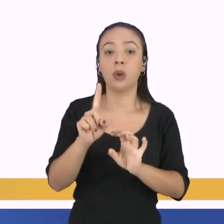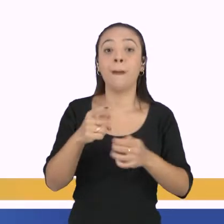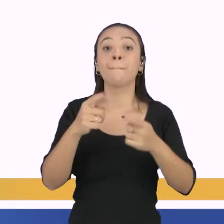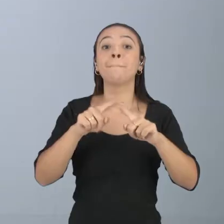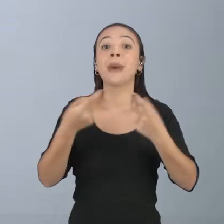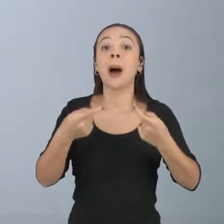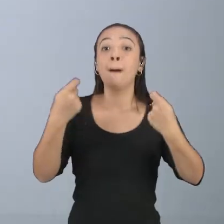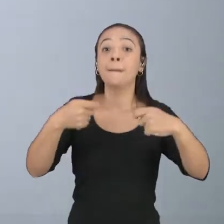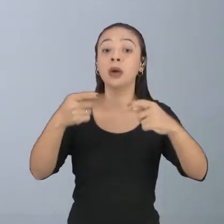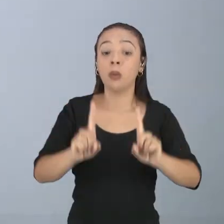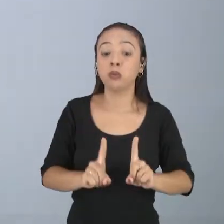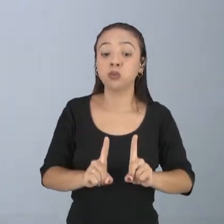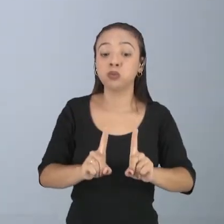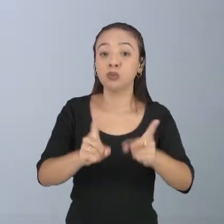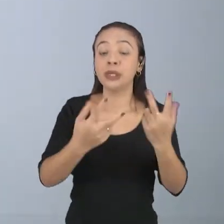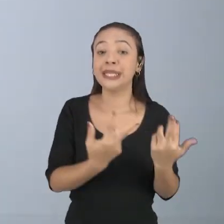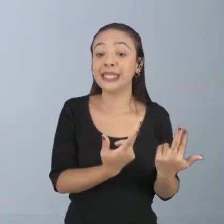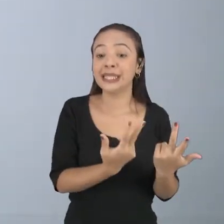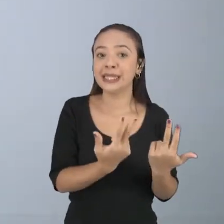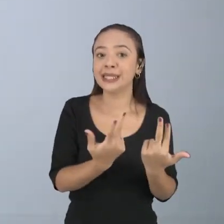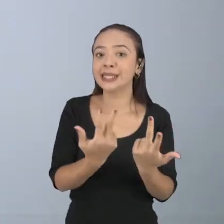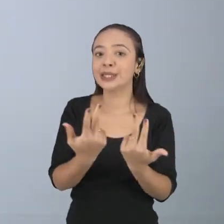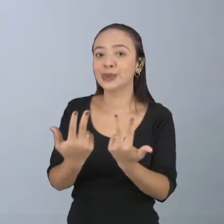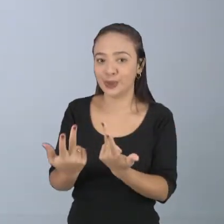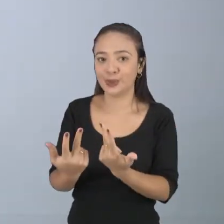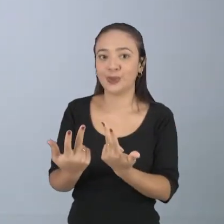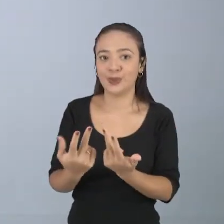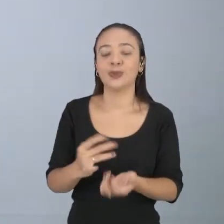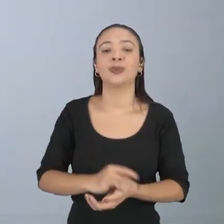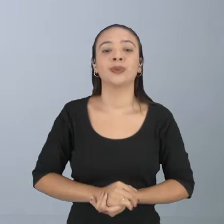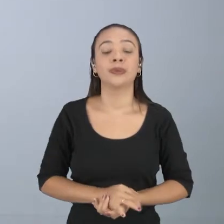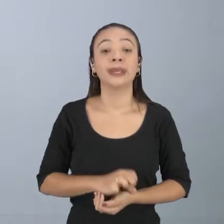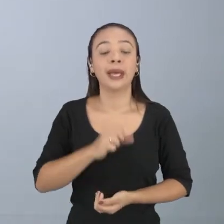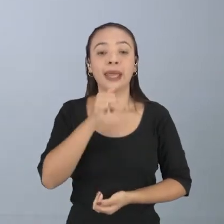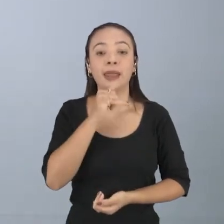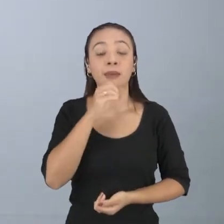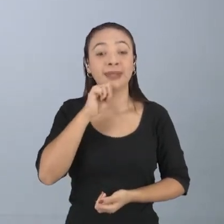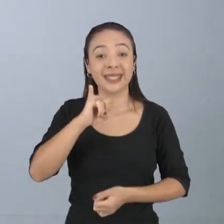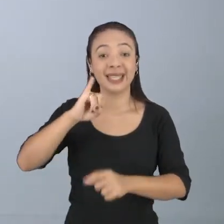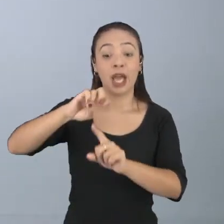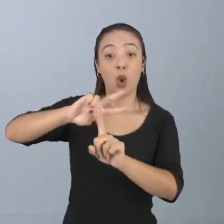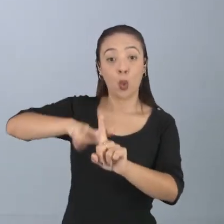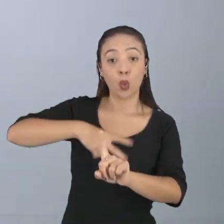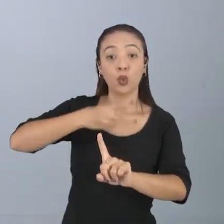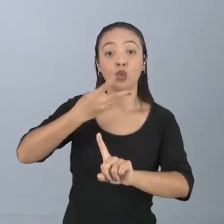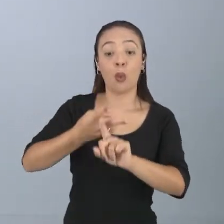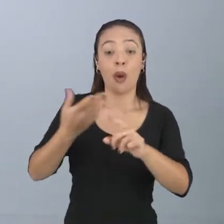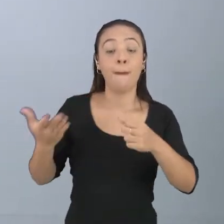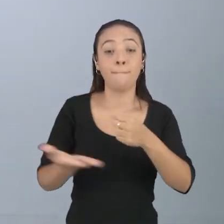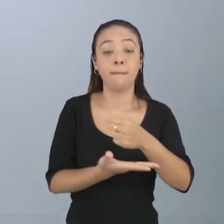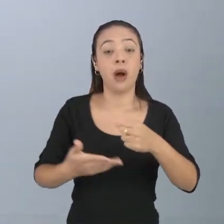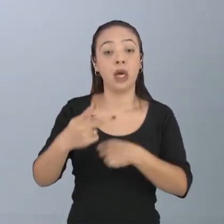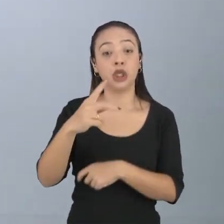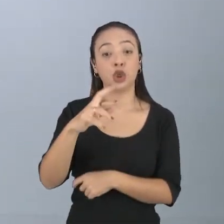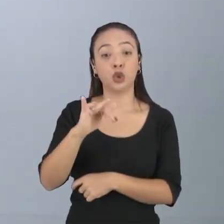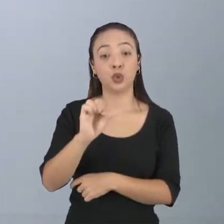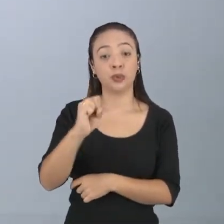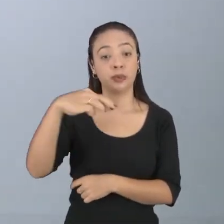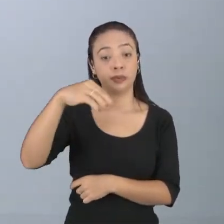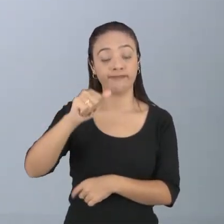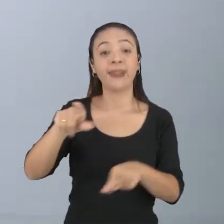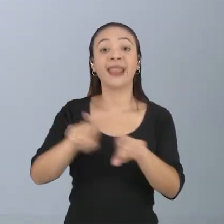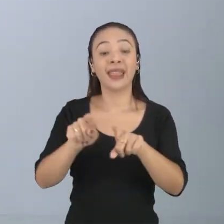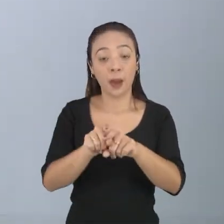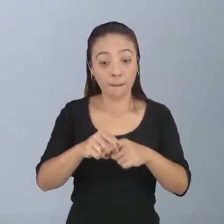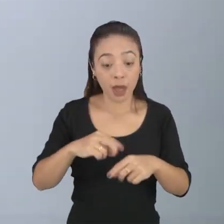aumentar proporcionalmente. Ou seja, nesse caso aí, se eu dobro a área da base do prisma, eu também vou dobrar o